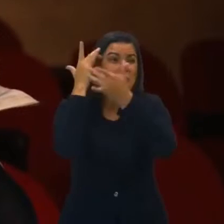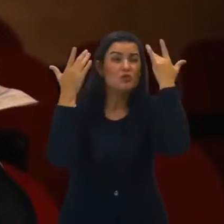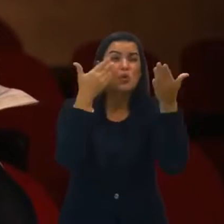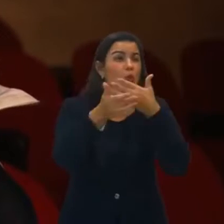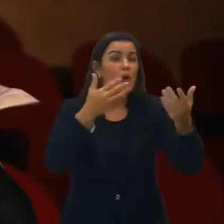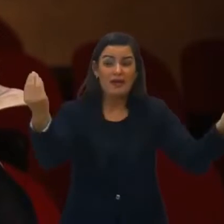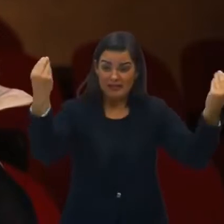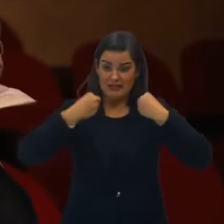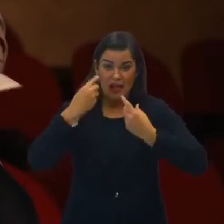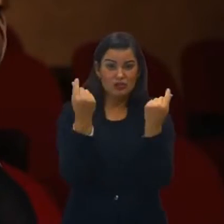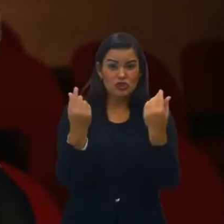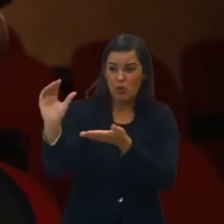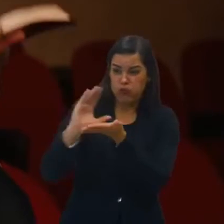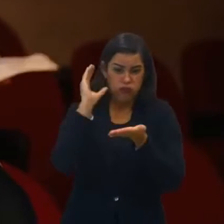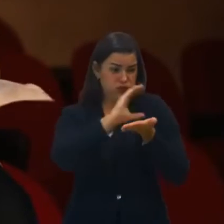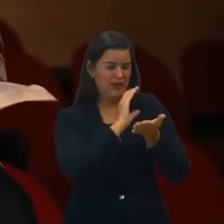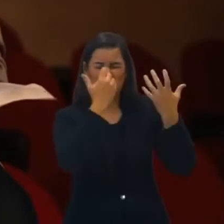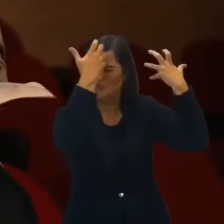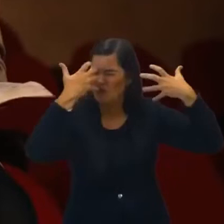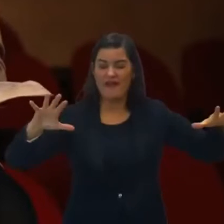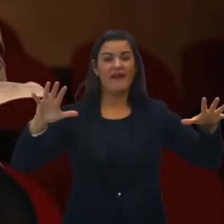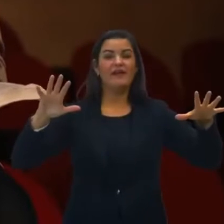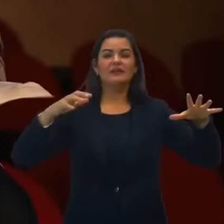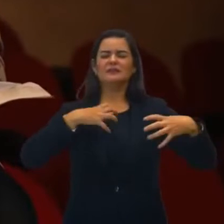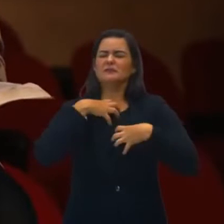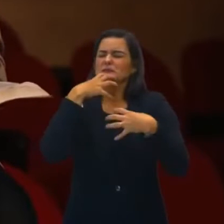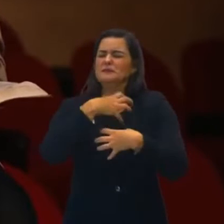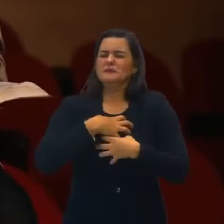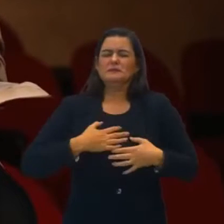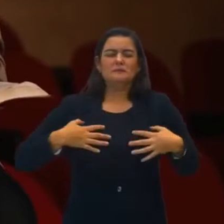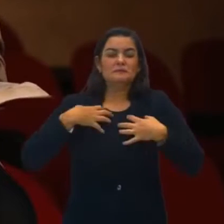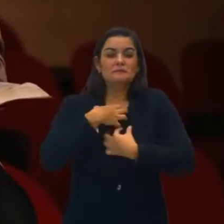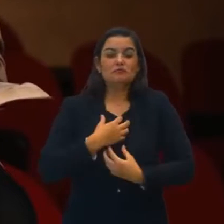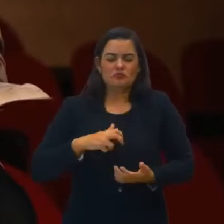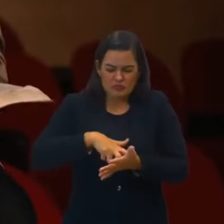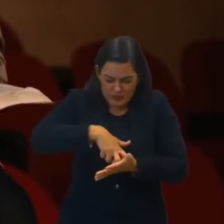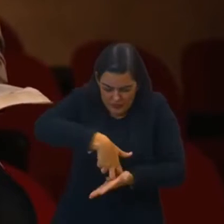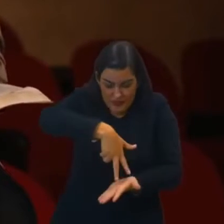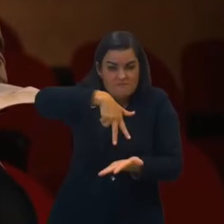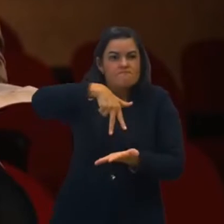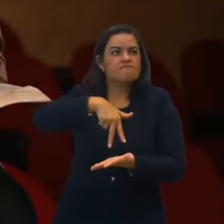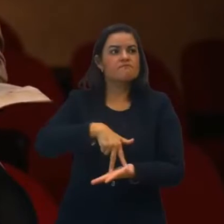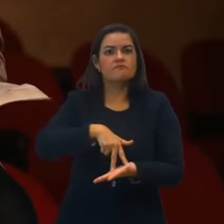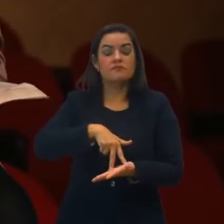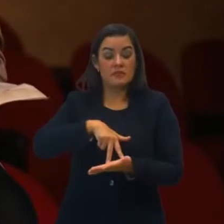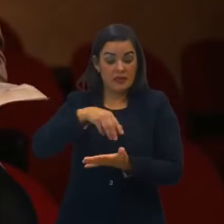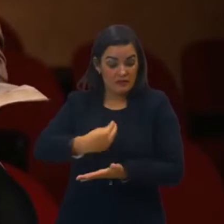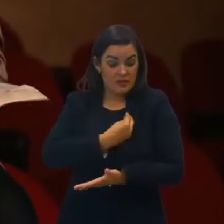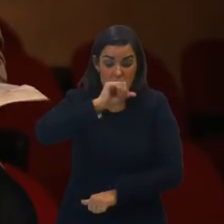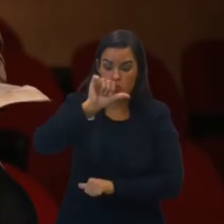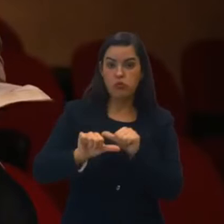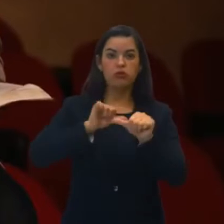ele não aceitaria. Quando ele se levanta dos seus joelhos, nunca mais a vida dele é a mesma. Nunca mais a história